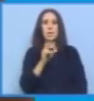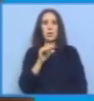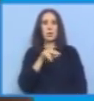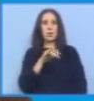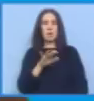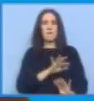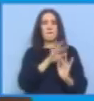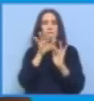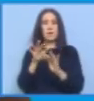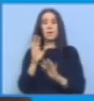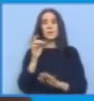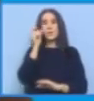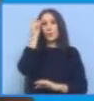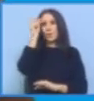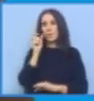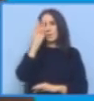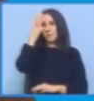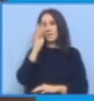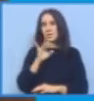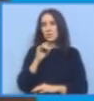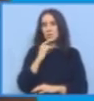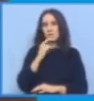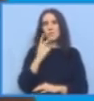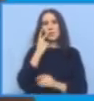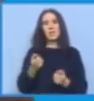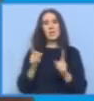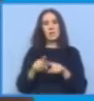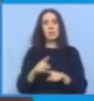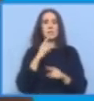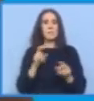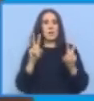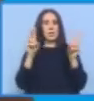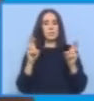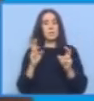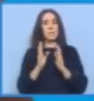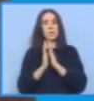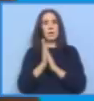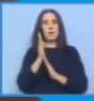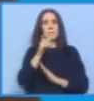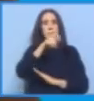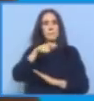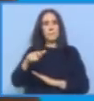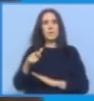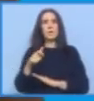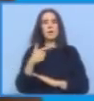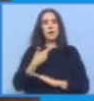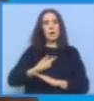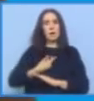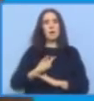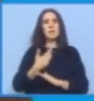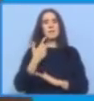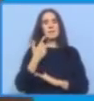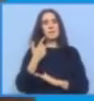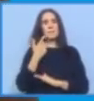vem a ressurreição, quer dizer, entre aspas, vem um rei pagão, Ciro, que vem dar a Páscoa,